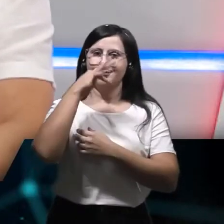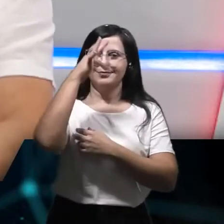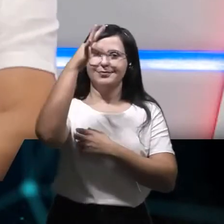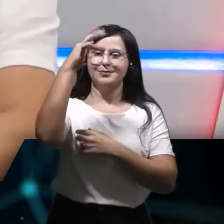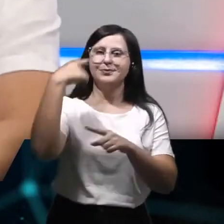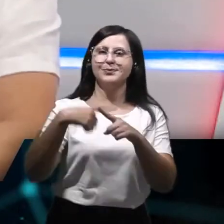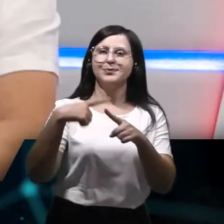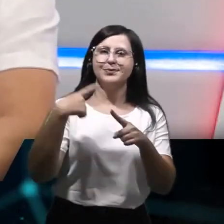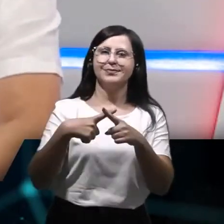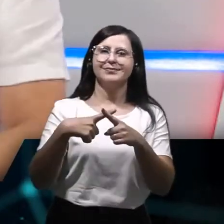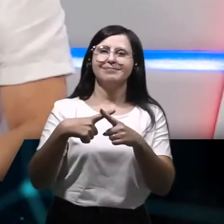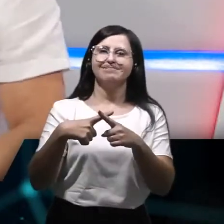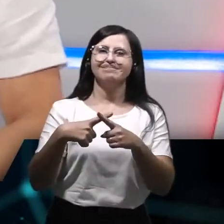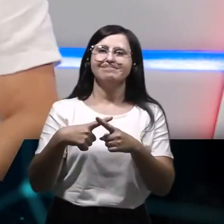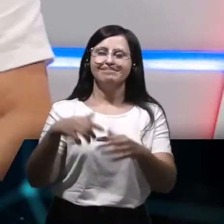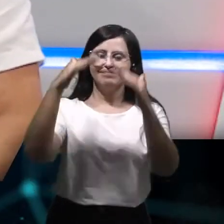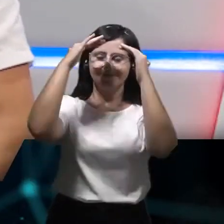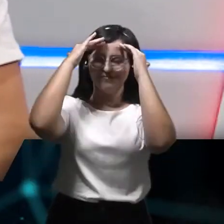os compromissos e honrar,